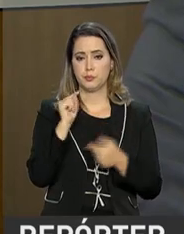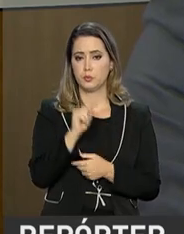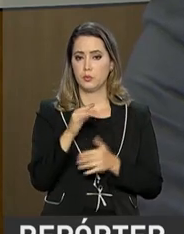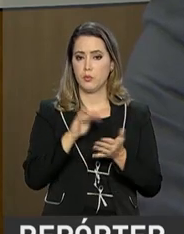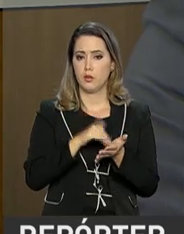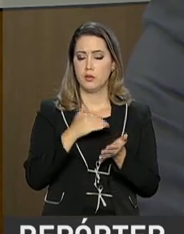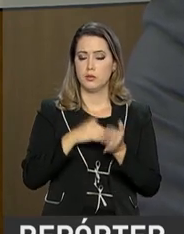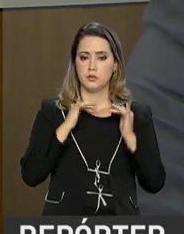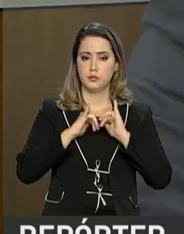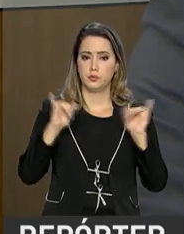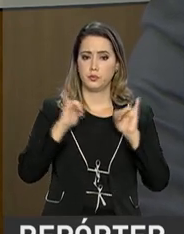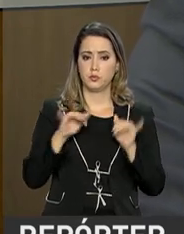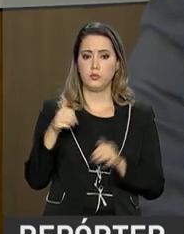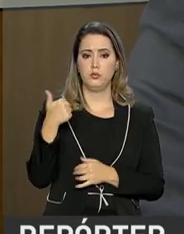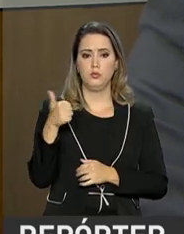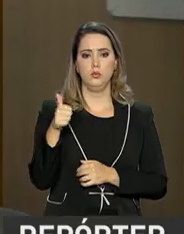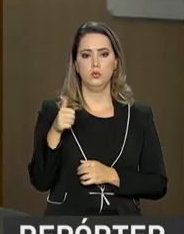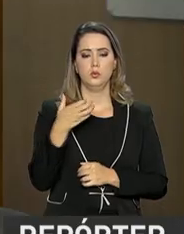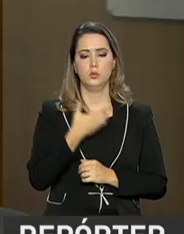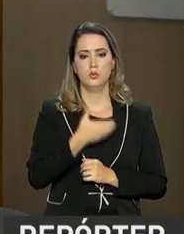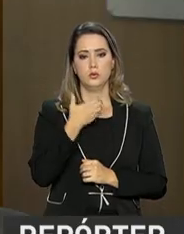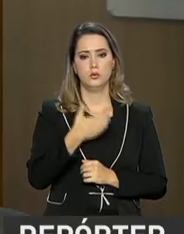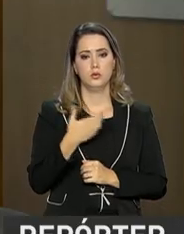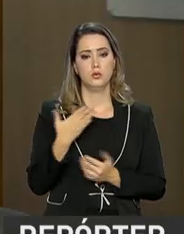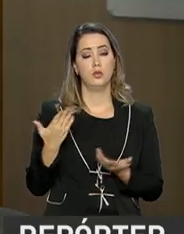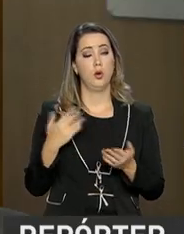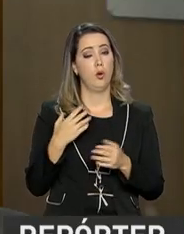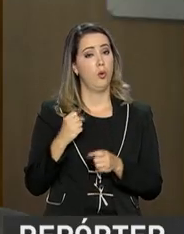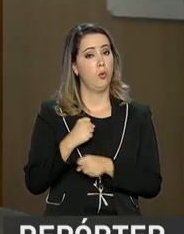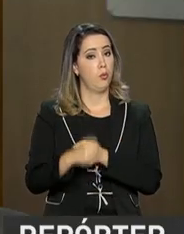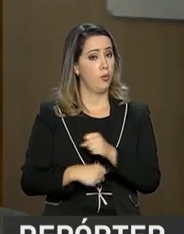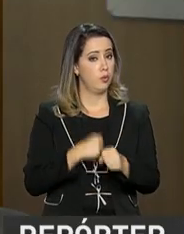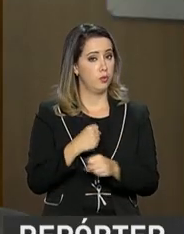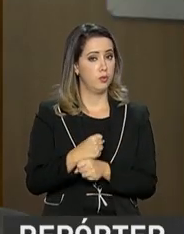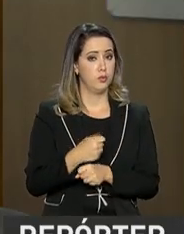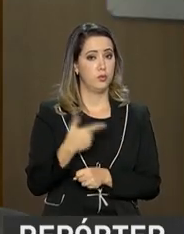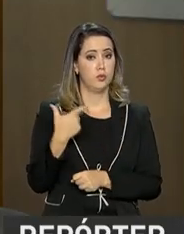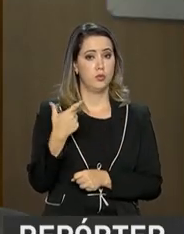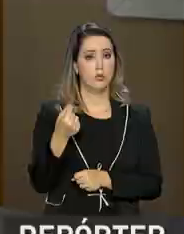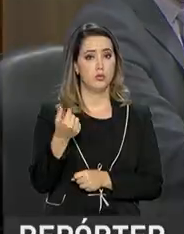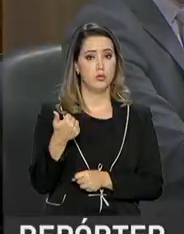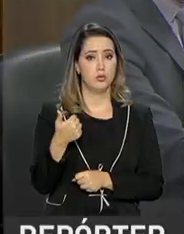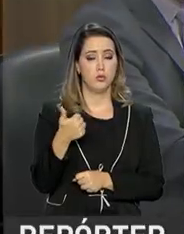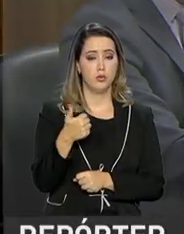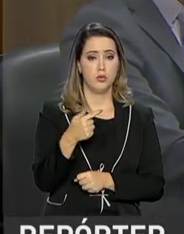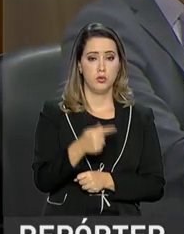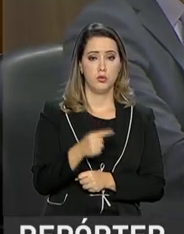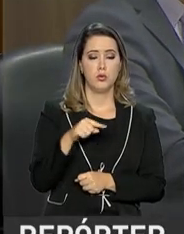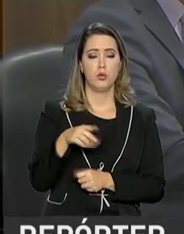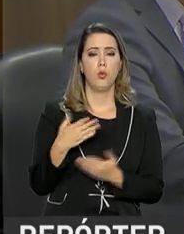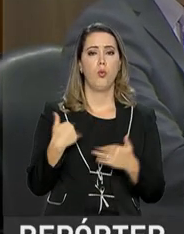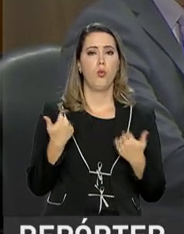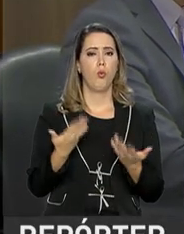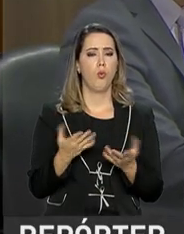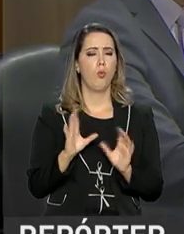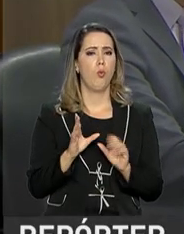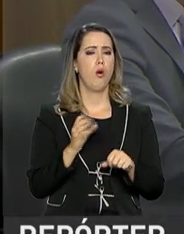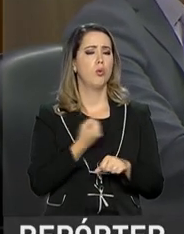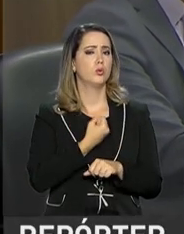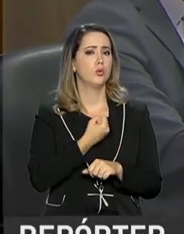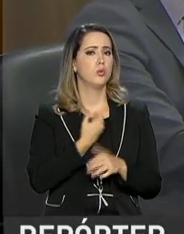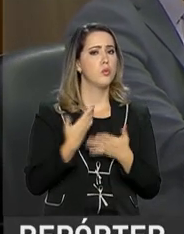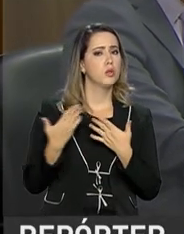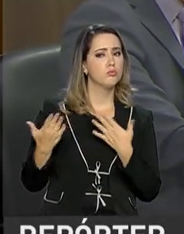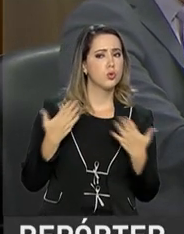divulgar no dia 11 de dezembro a edição de 2017 do índice de vulnerabilidade jovem que serve como